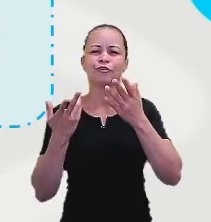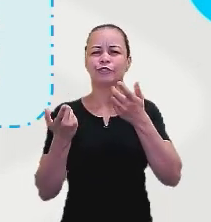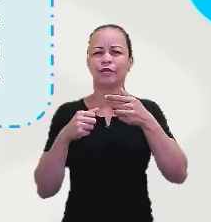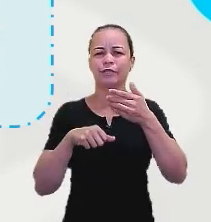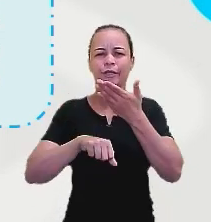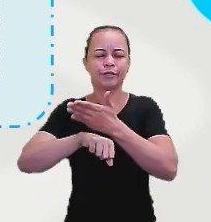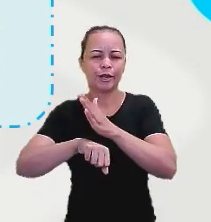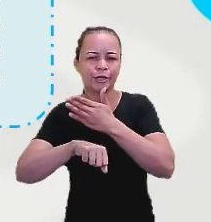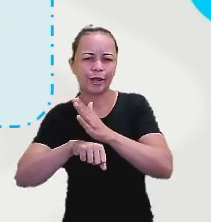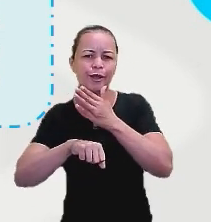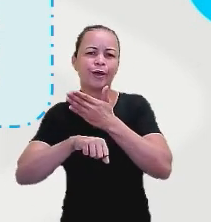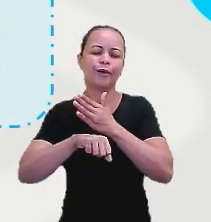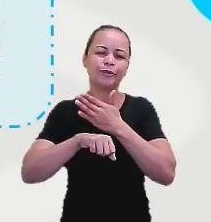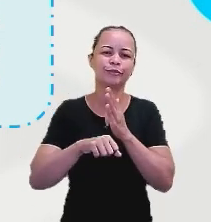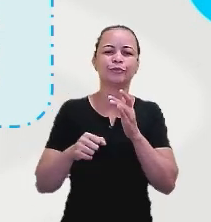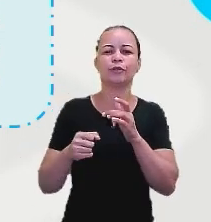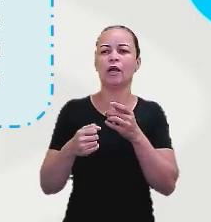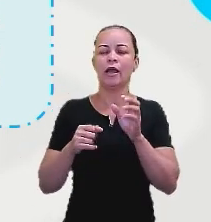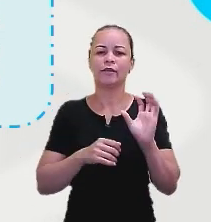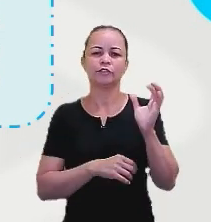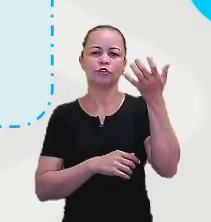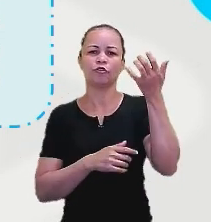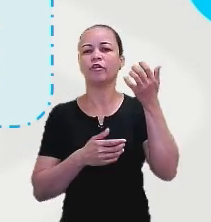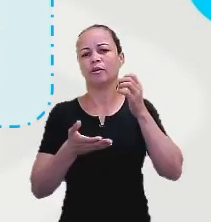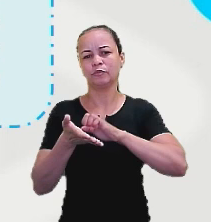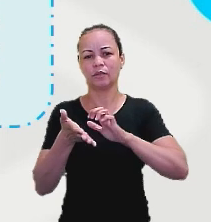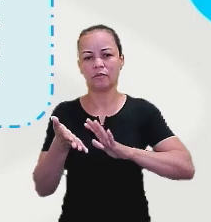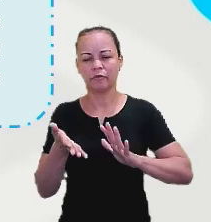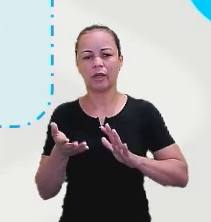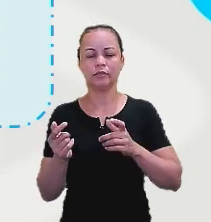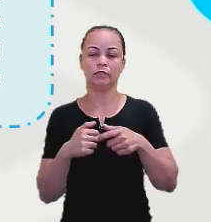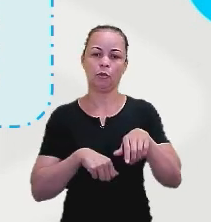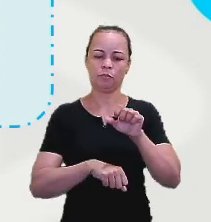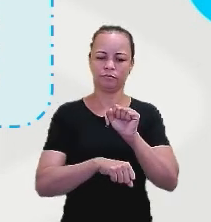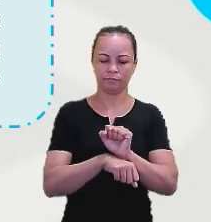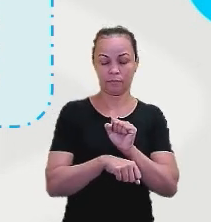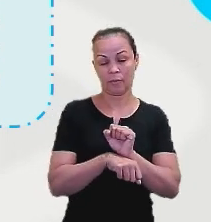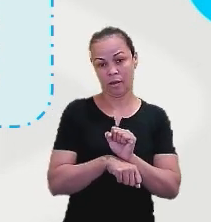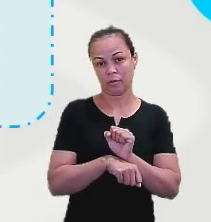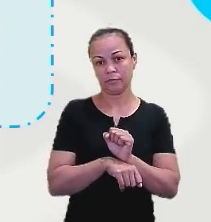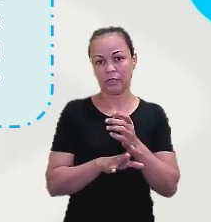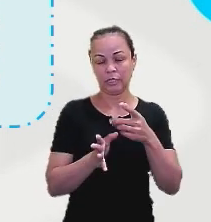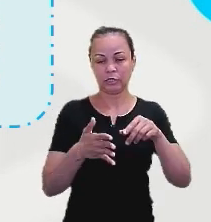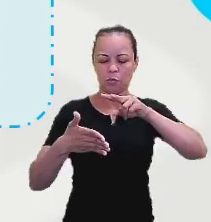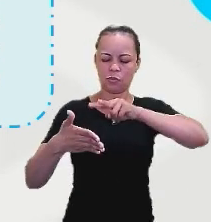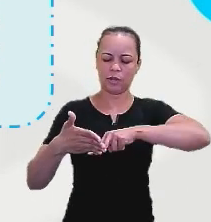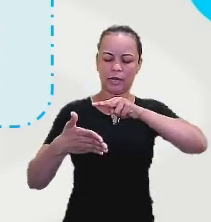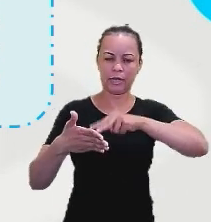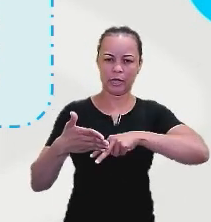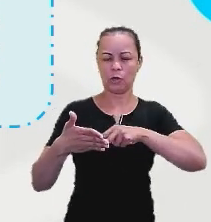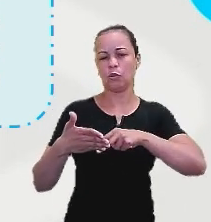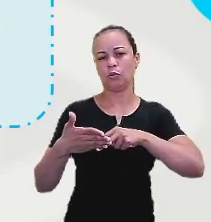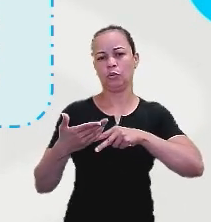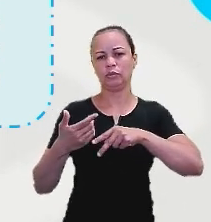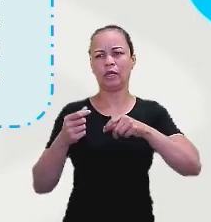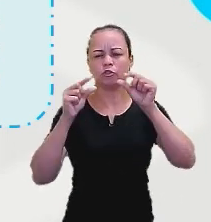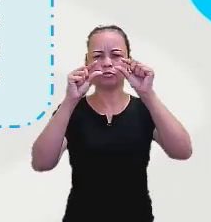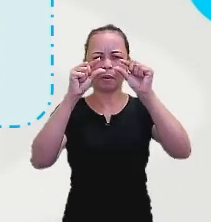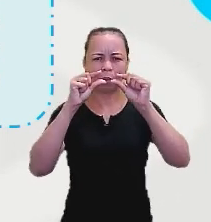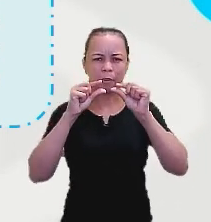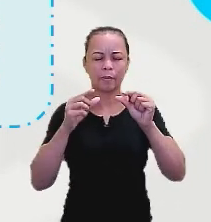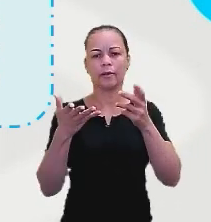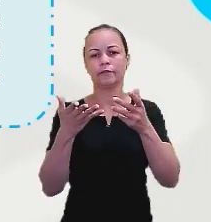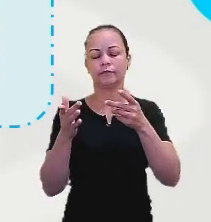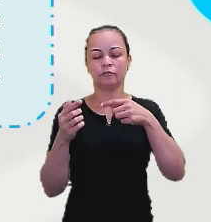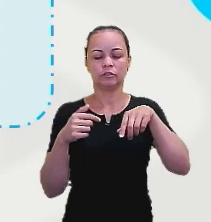exercitando ali, praticando, resolvendo questões, você pode. Então, parou, leu o texto, viu os enunciados, está ali